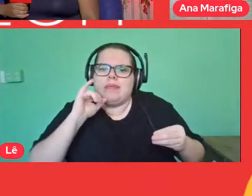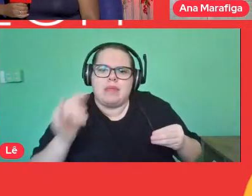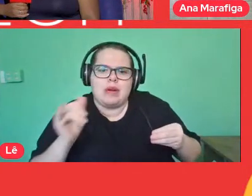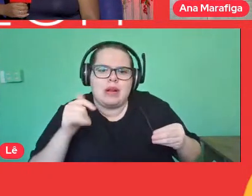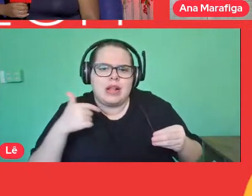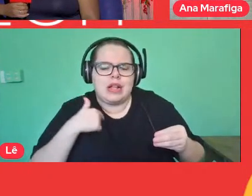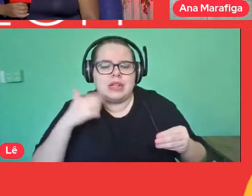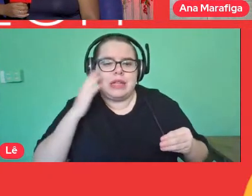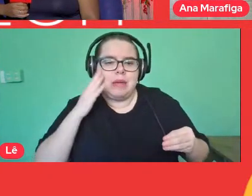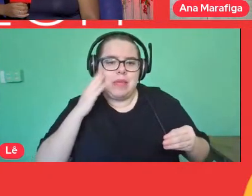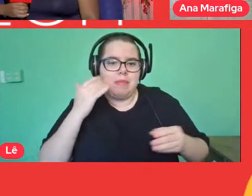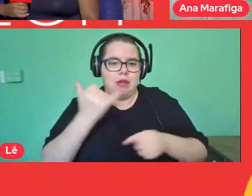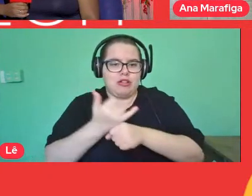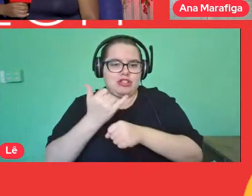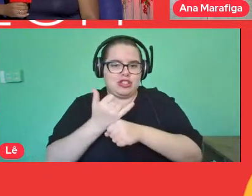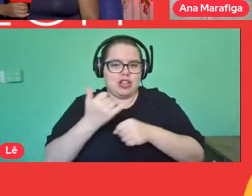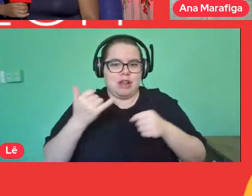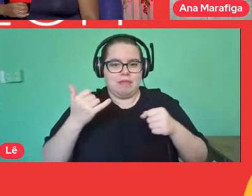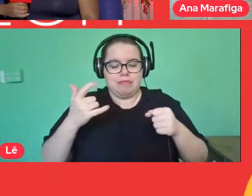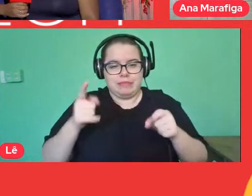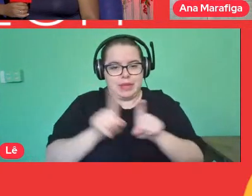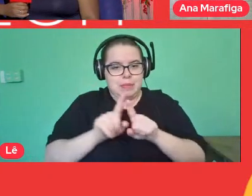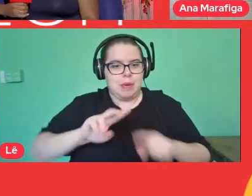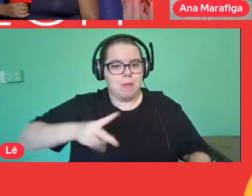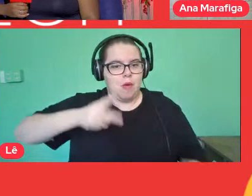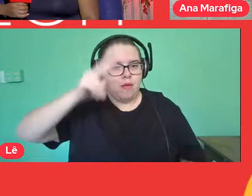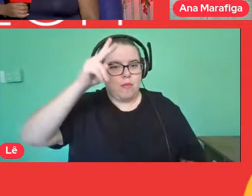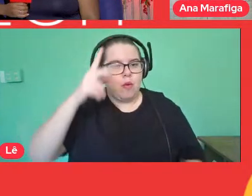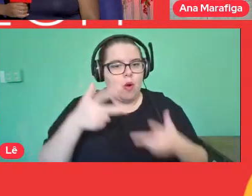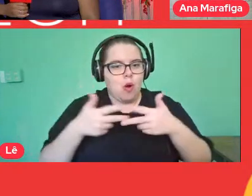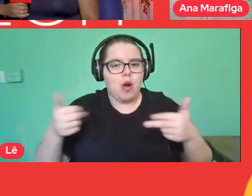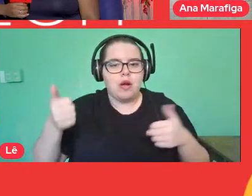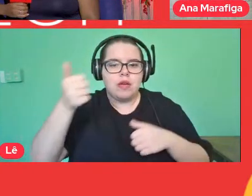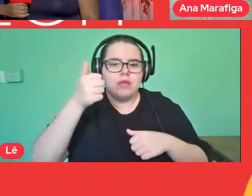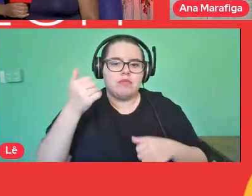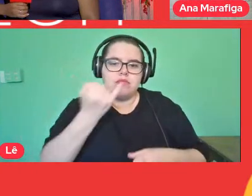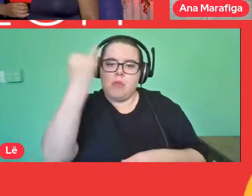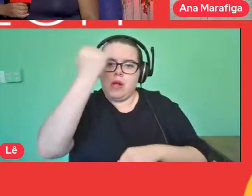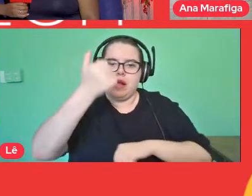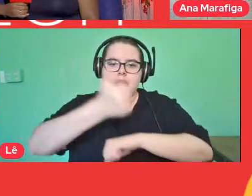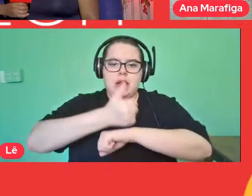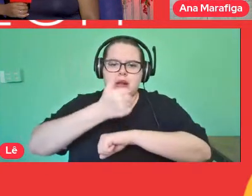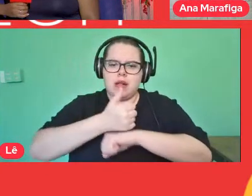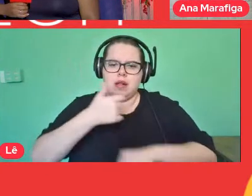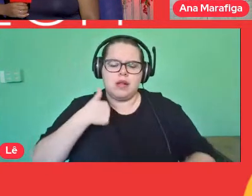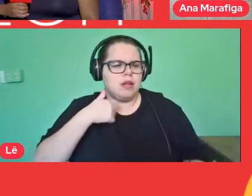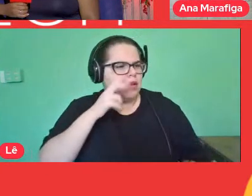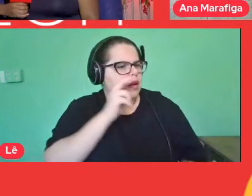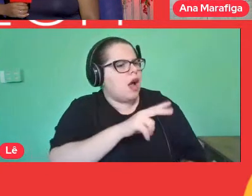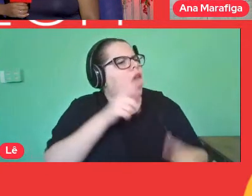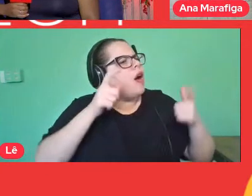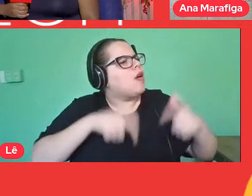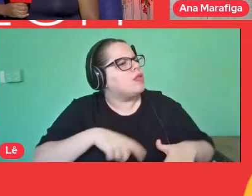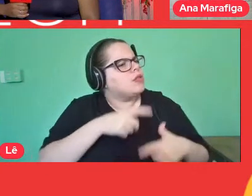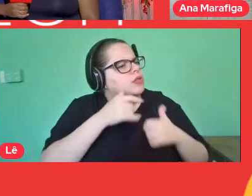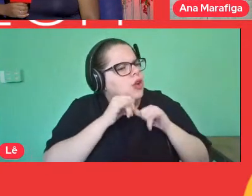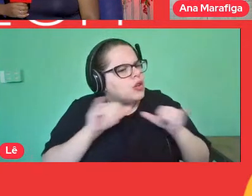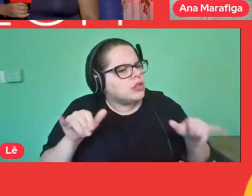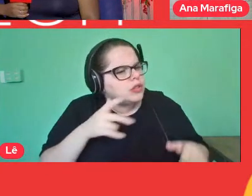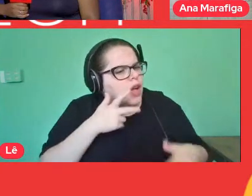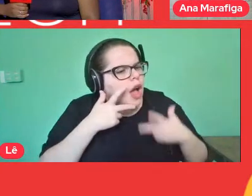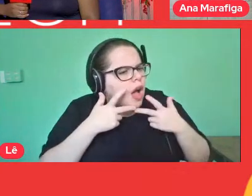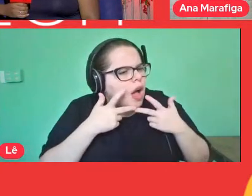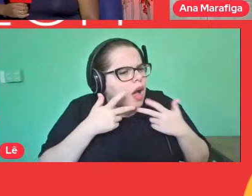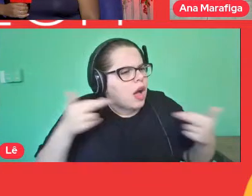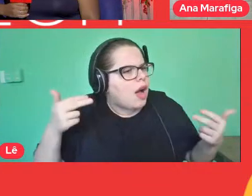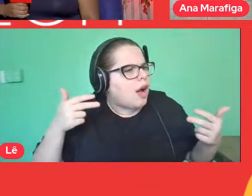sabia que meu chefe contava comigo, inclusive, para uma promoção, para um cargo importante. Ela falou, olha, eu estou grávida. E ele falou, e onde está a notícia ruim? Aí ele